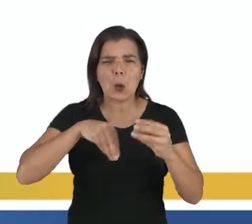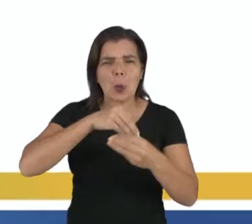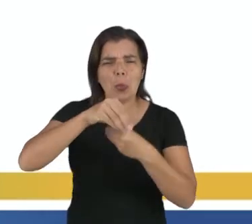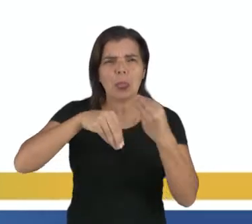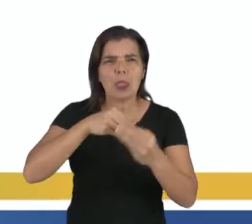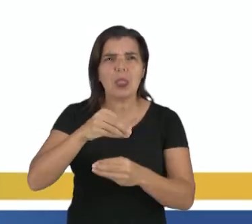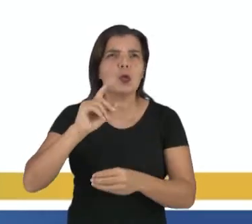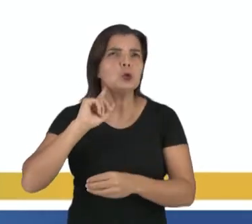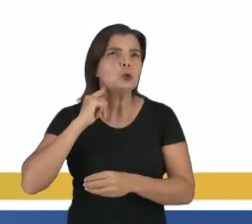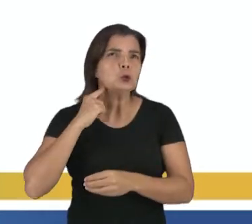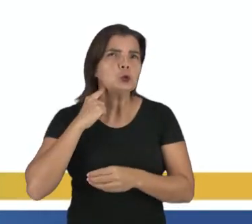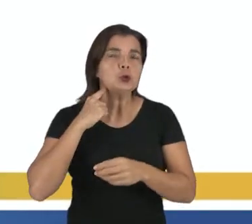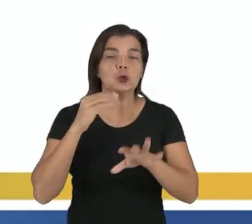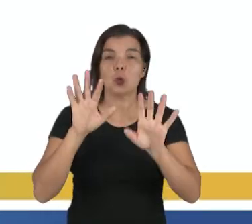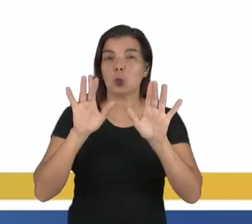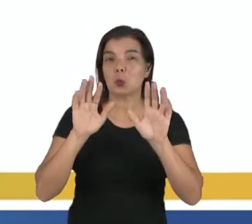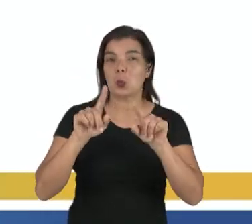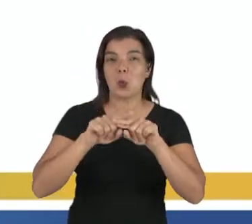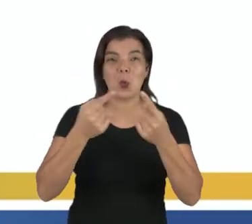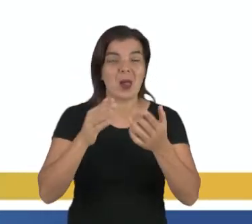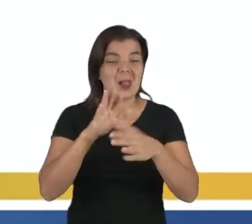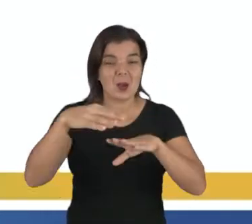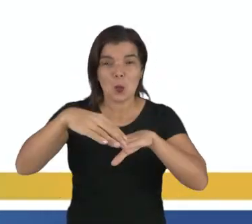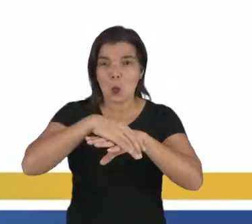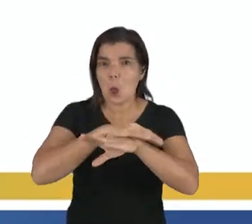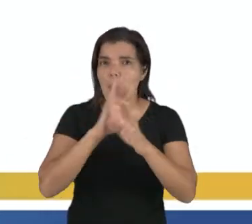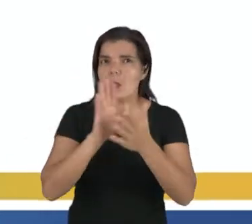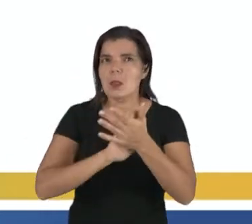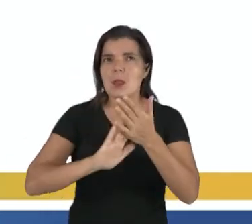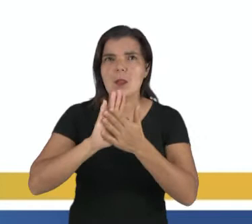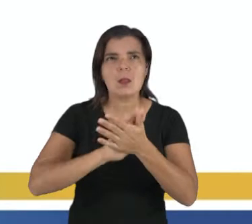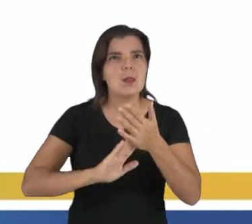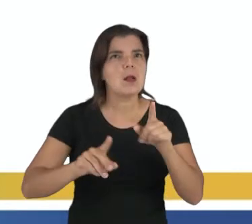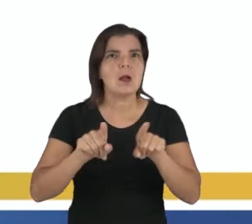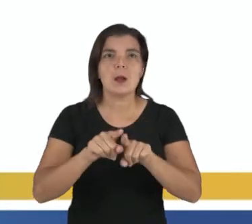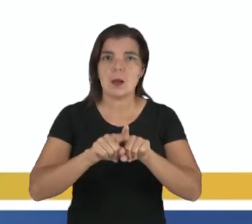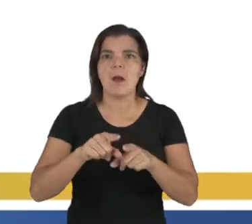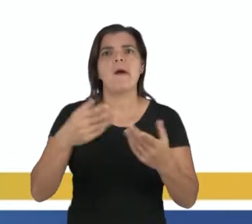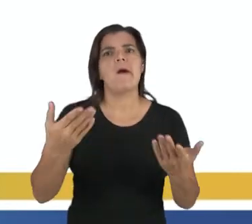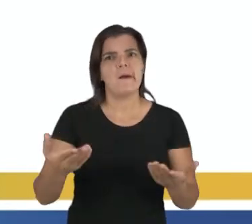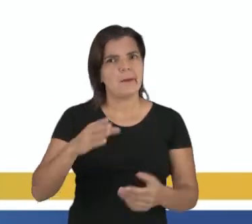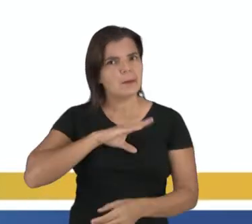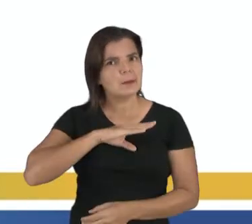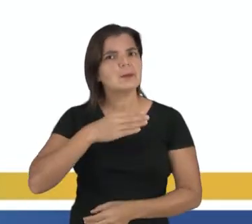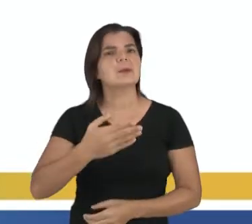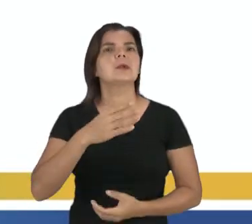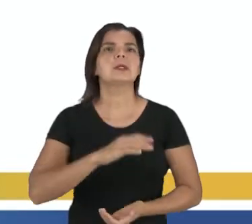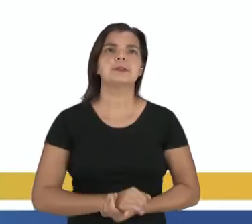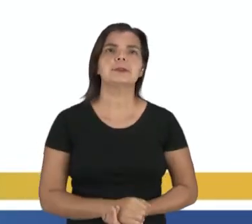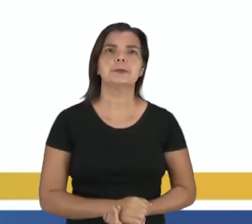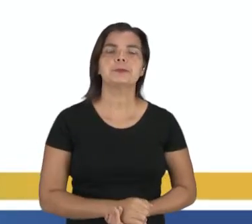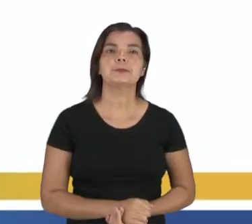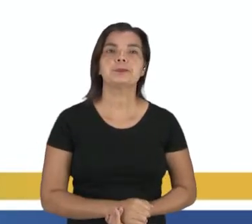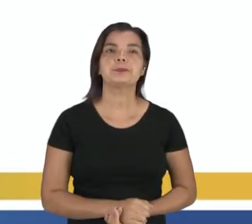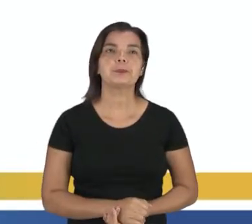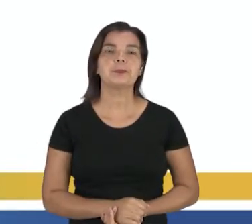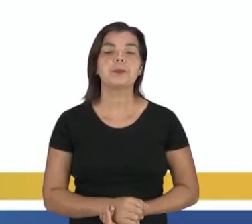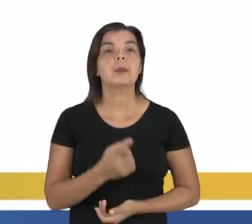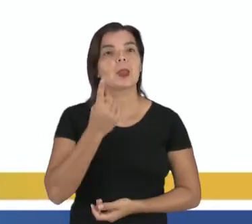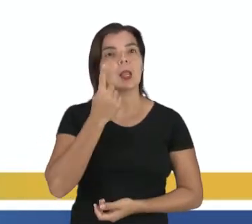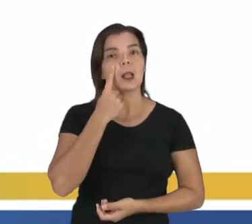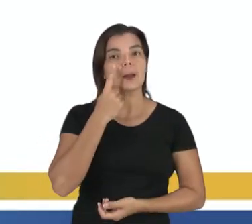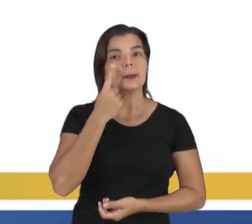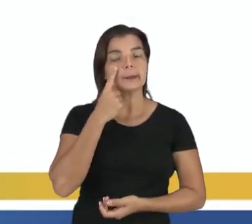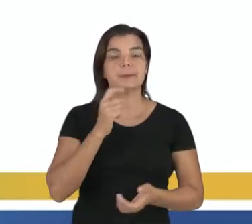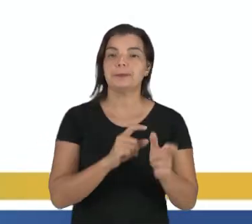gordura. Com as mãos nuas, sem luvas, aquilo sim é que era coragem. Olhem só, gente, nós